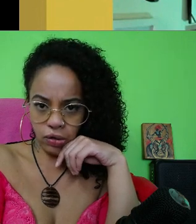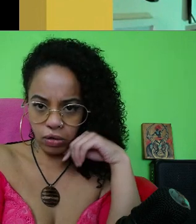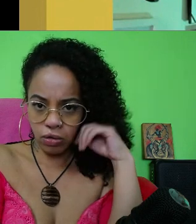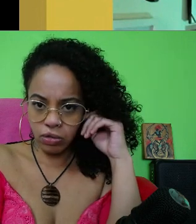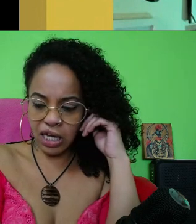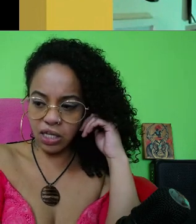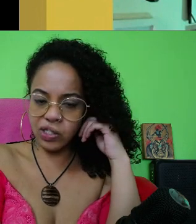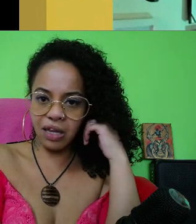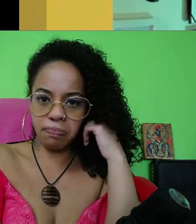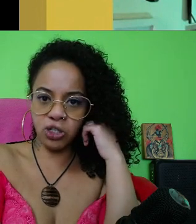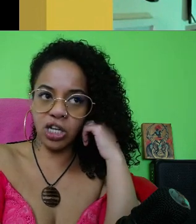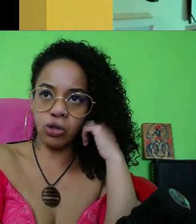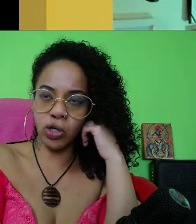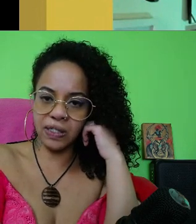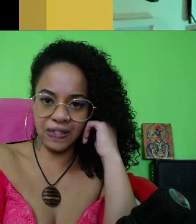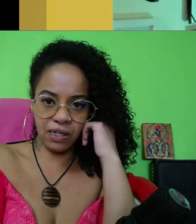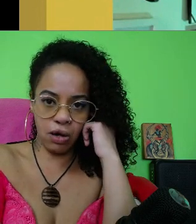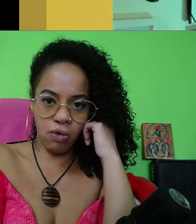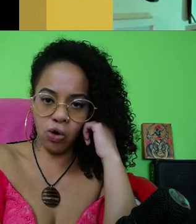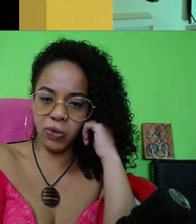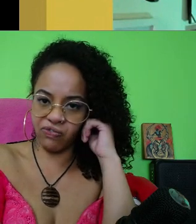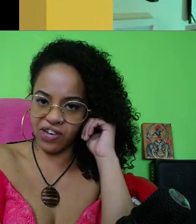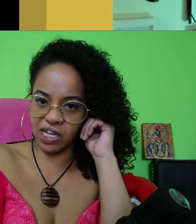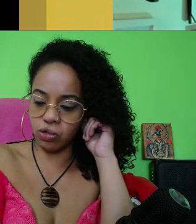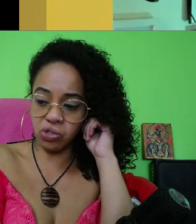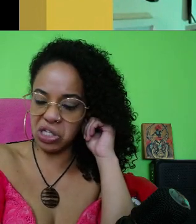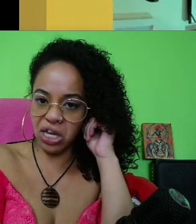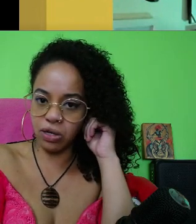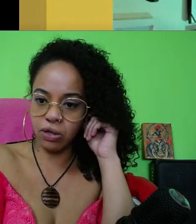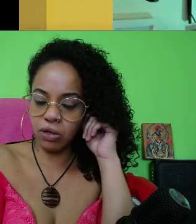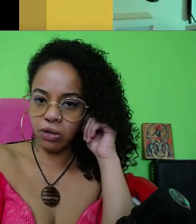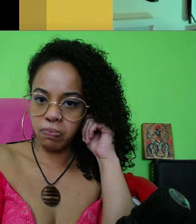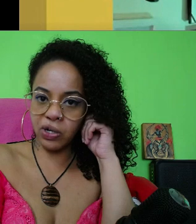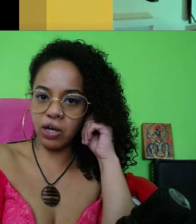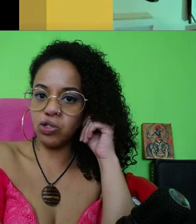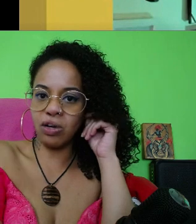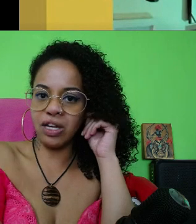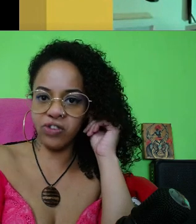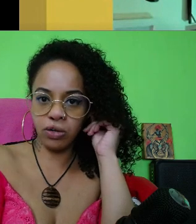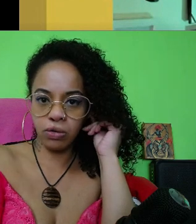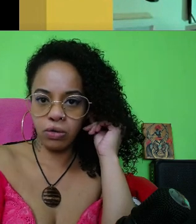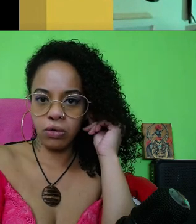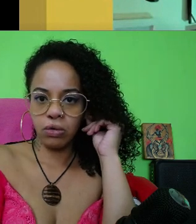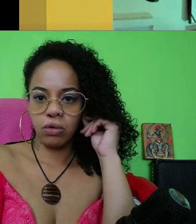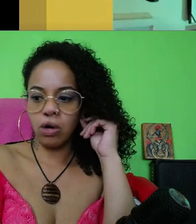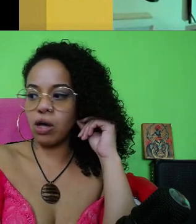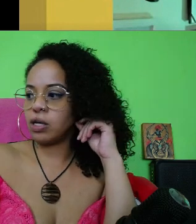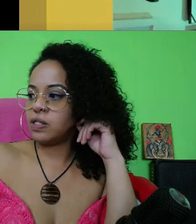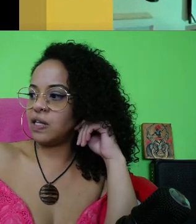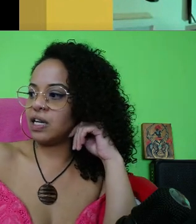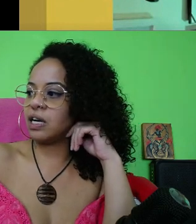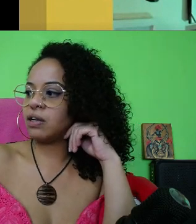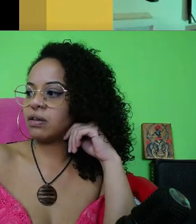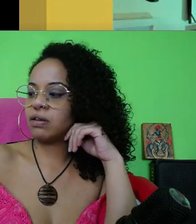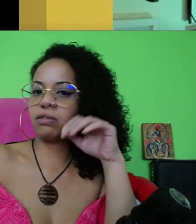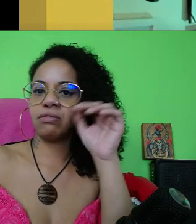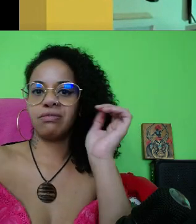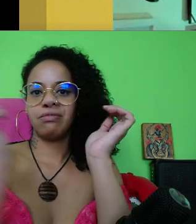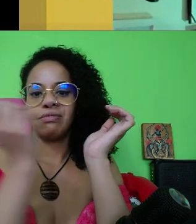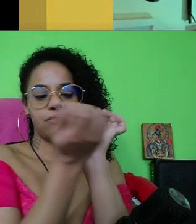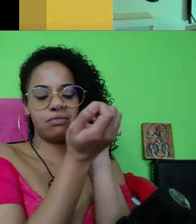isso tem isso tem que pedir autorização como que faz eu não sei porque eu sou livre olha se